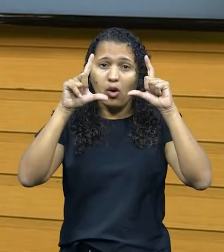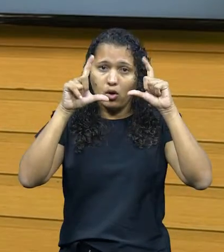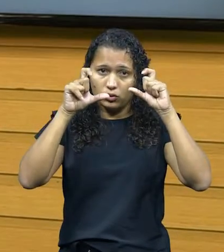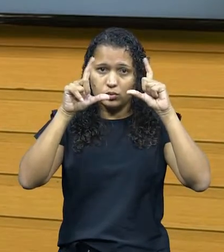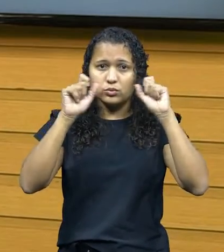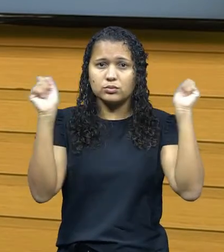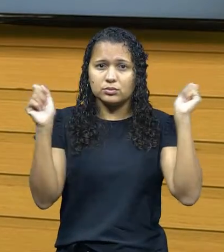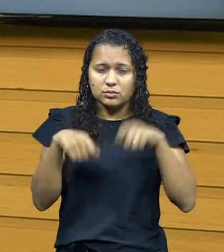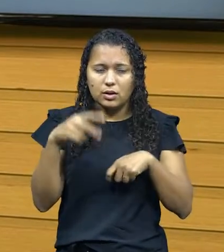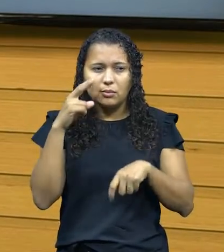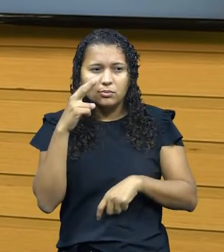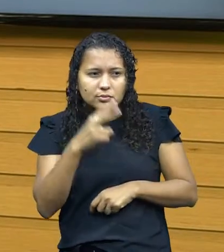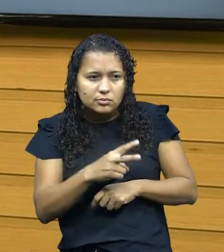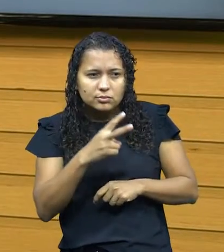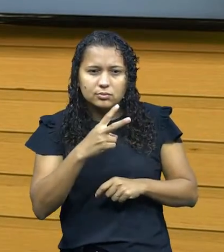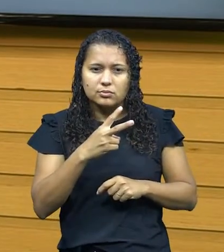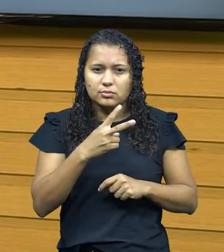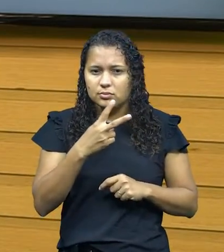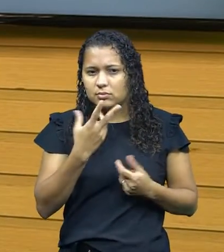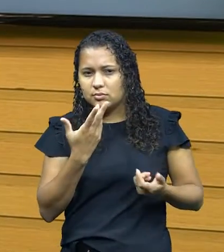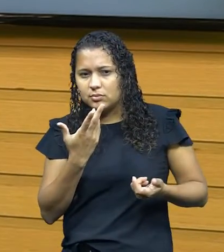ela consegue nos dar uma projeção